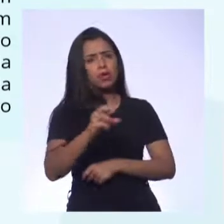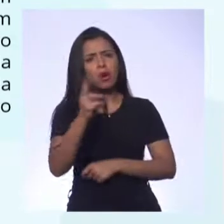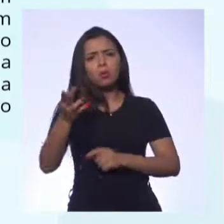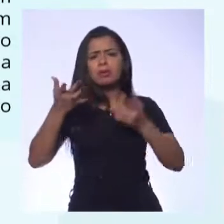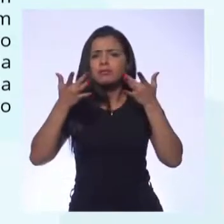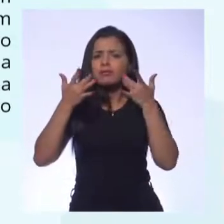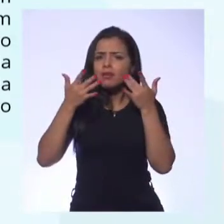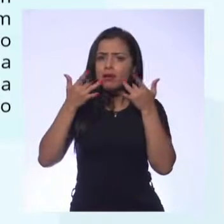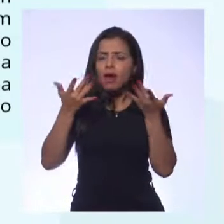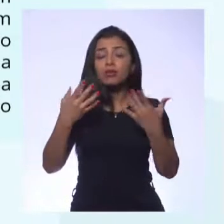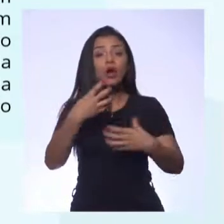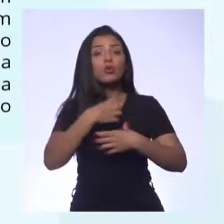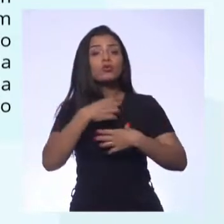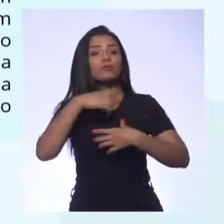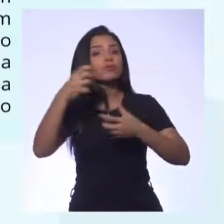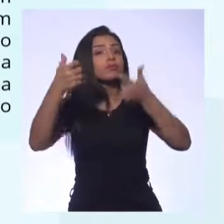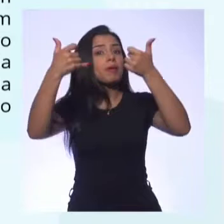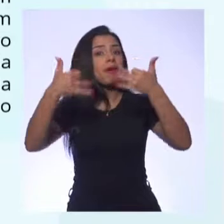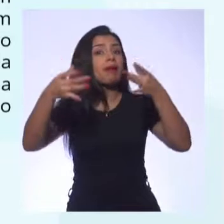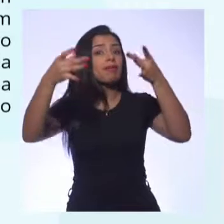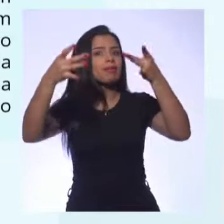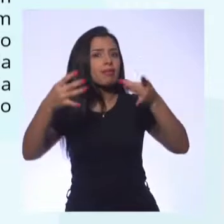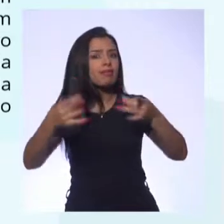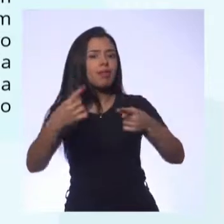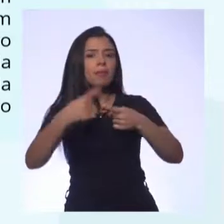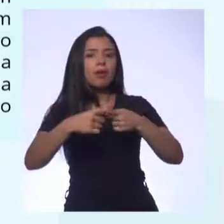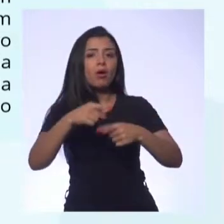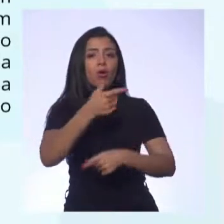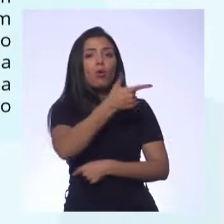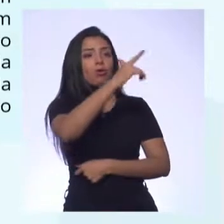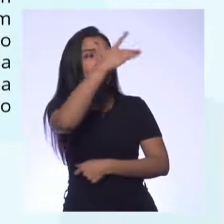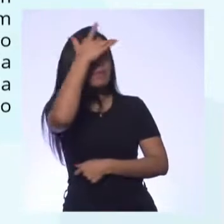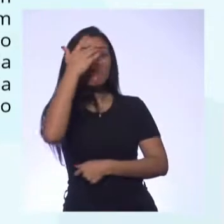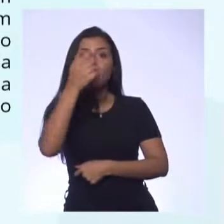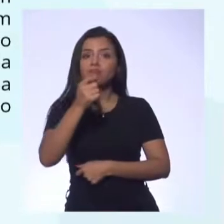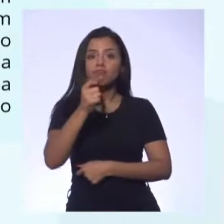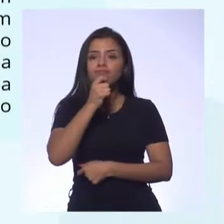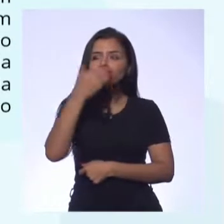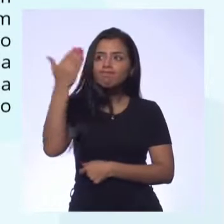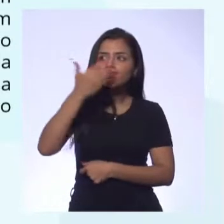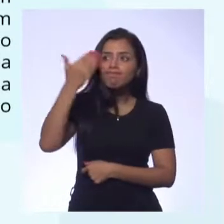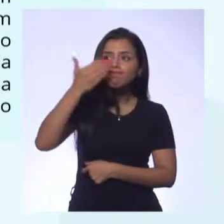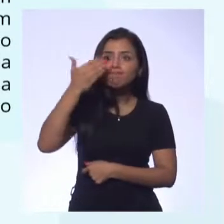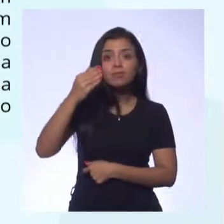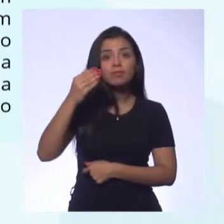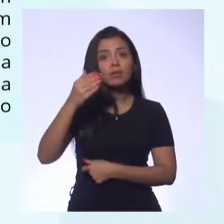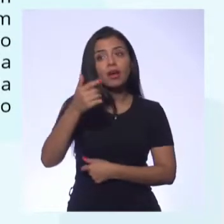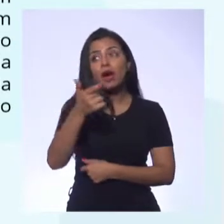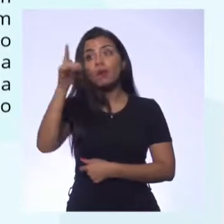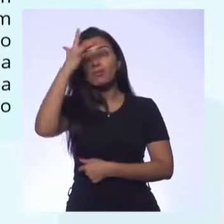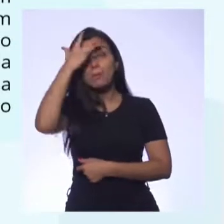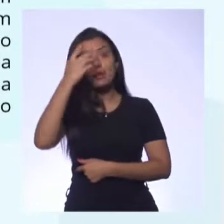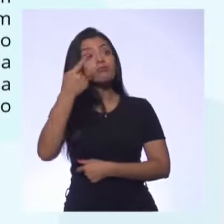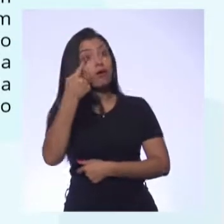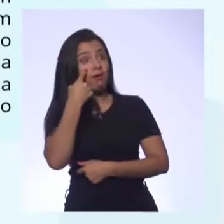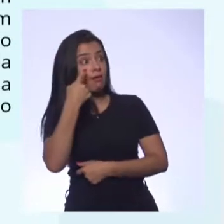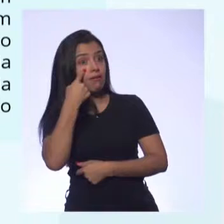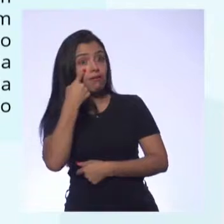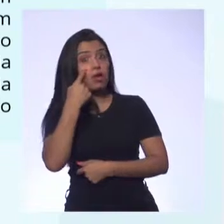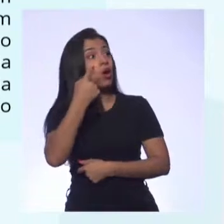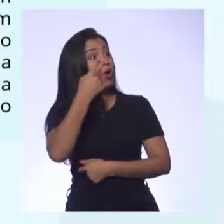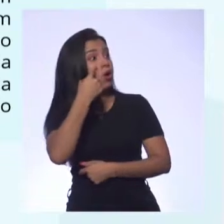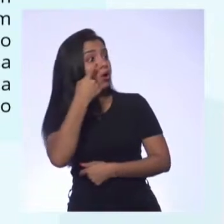teatral. Então, estou colocando detalhes que a pessoa que às vezes não viu, ou a pessoa que viu consiga pensar, nossa, desse jeito